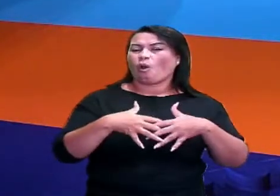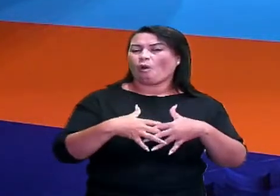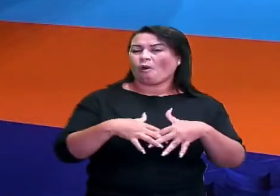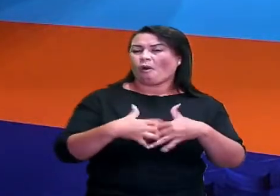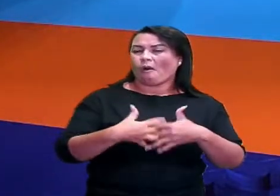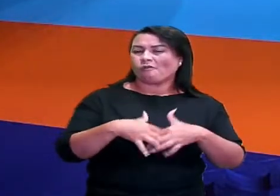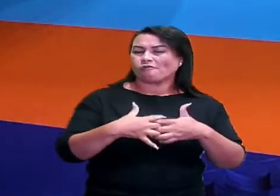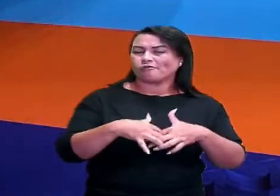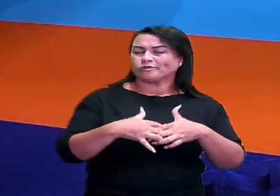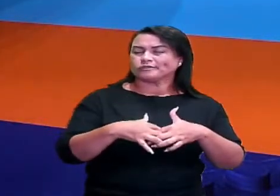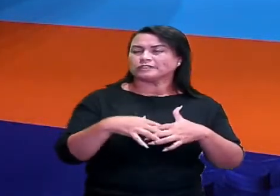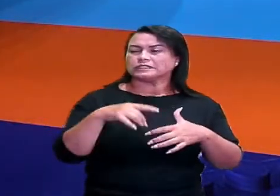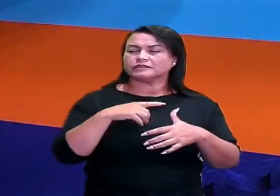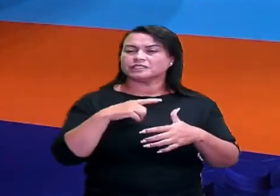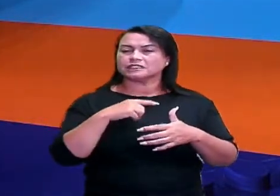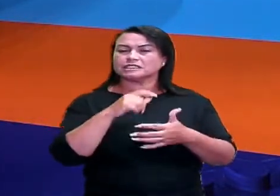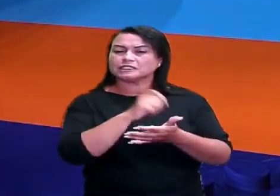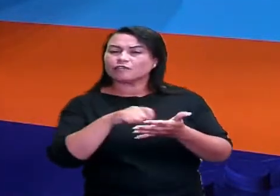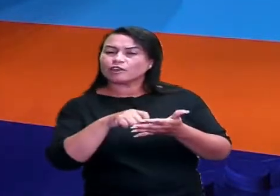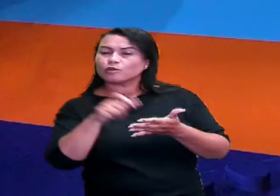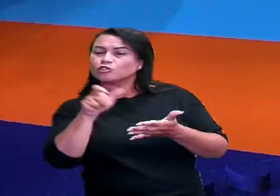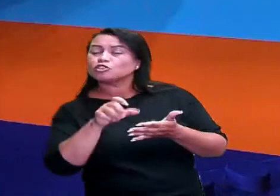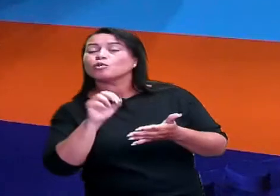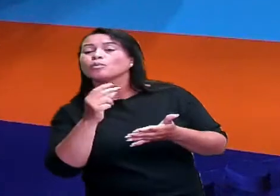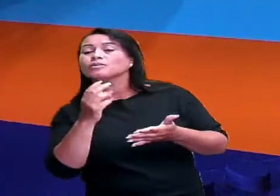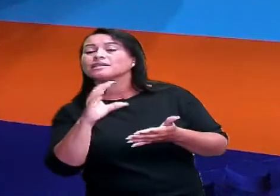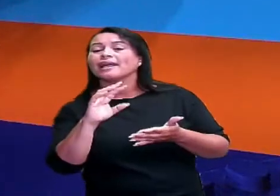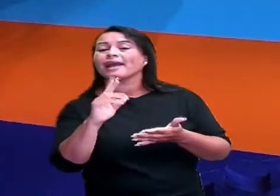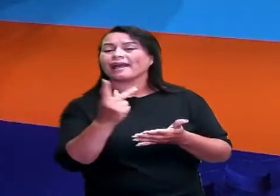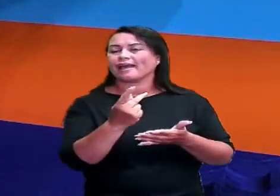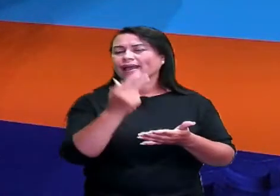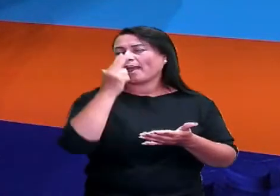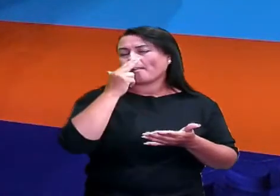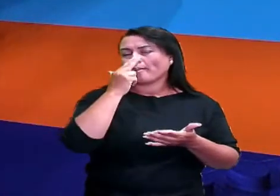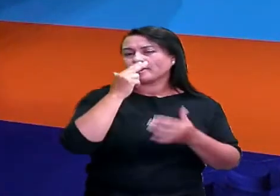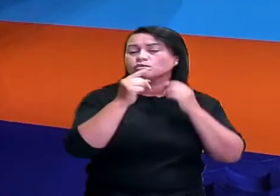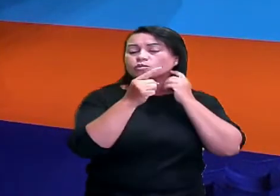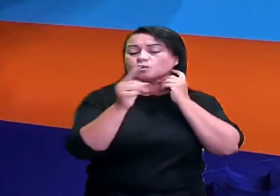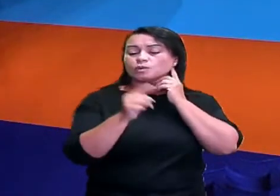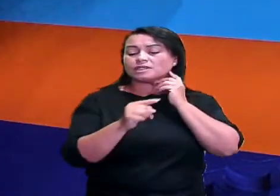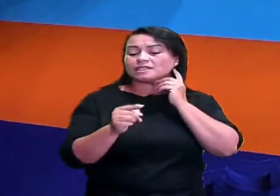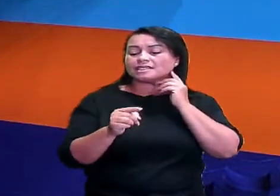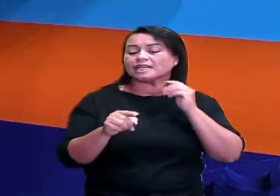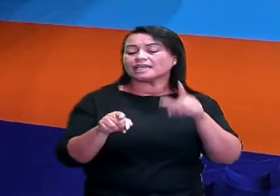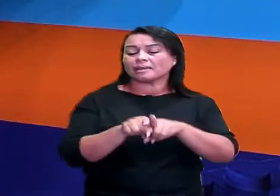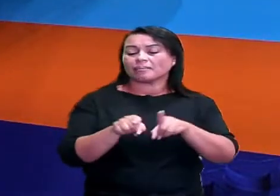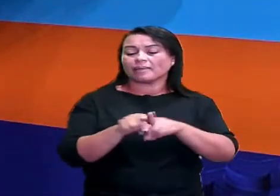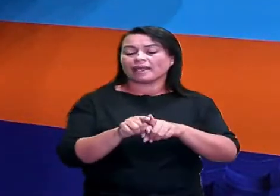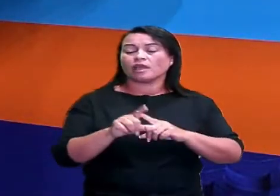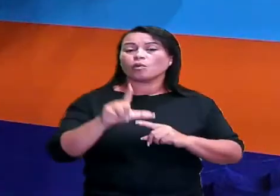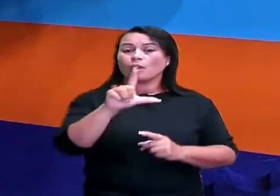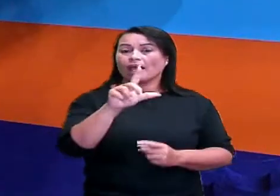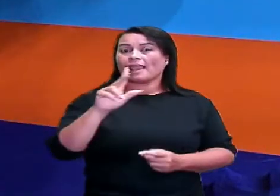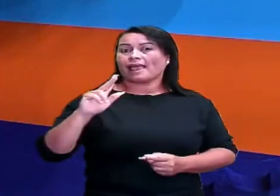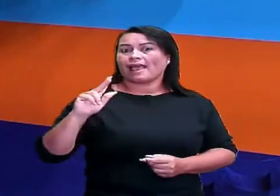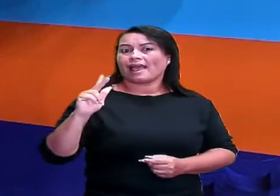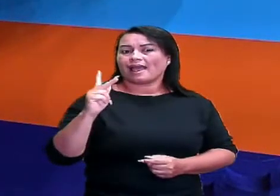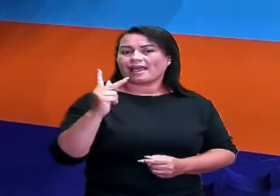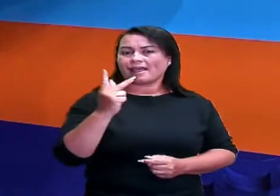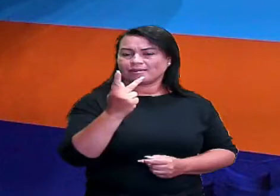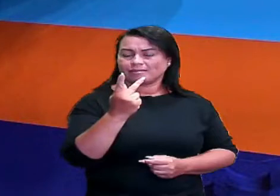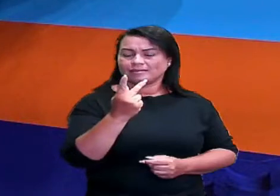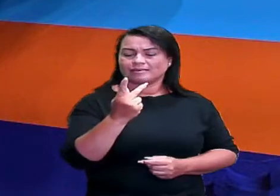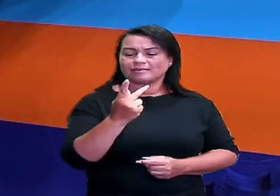vai escrever com X ou se vai escrever com CH. Z, Z. O dígrafo LH,